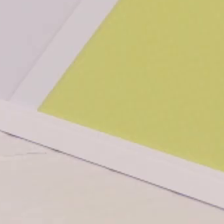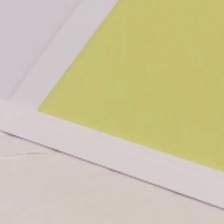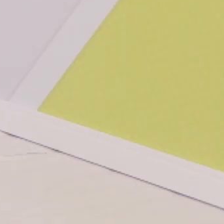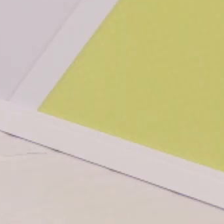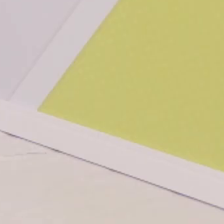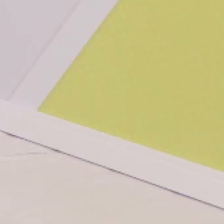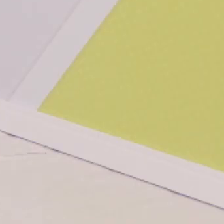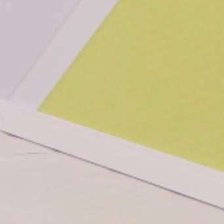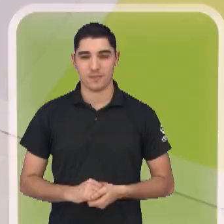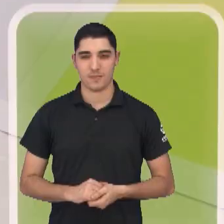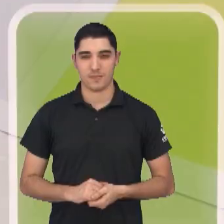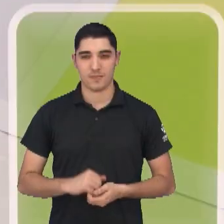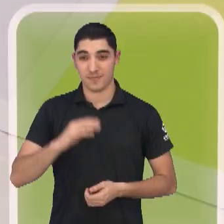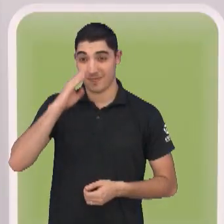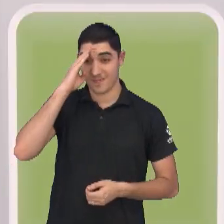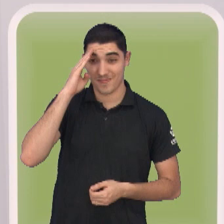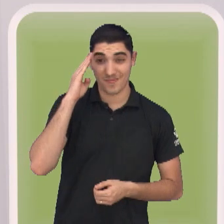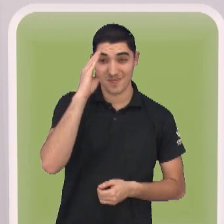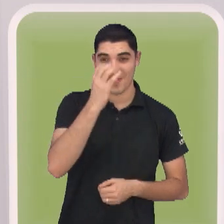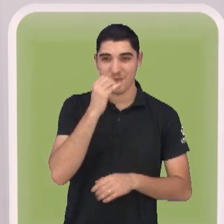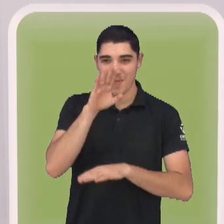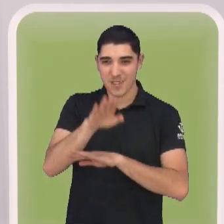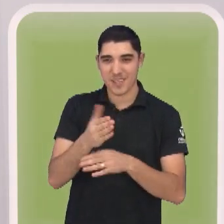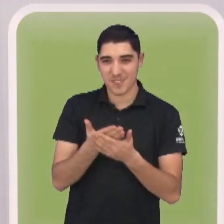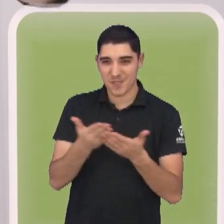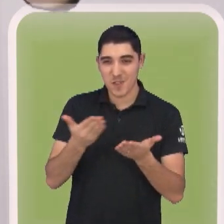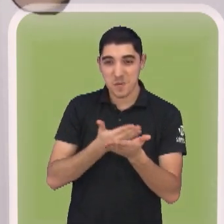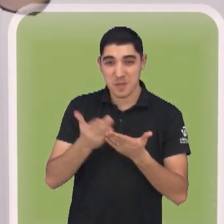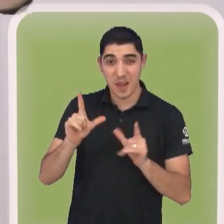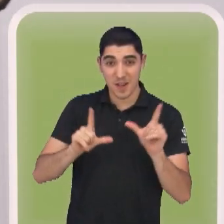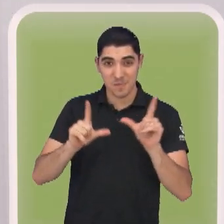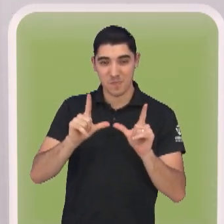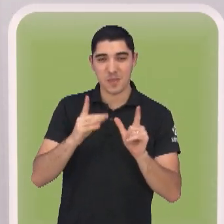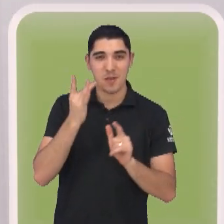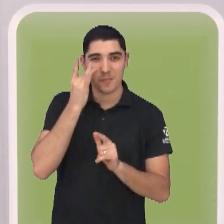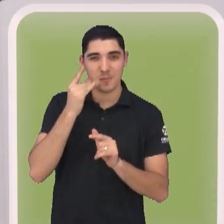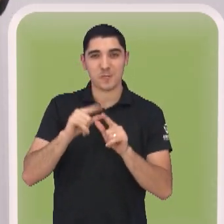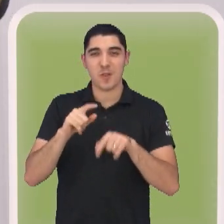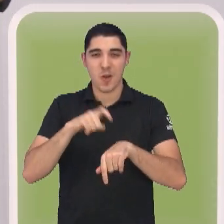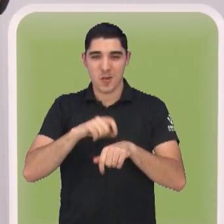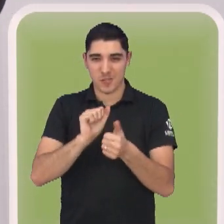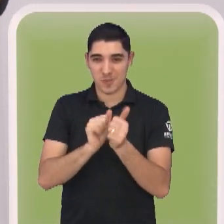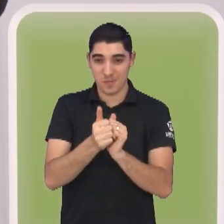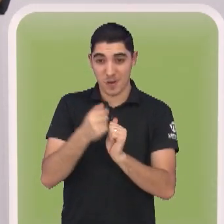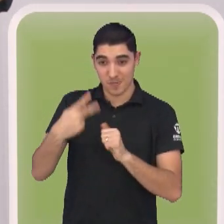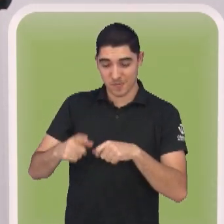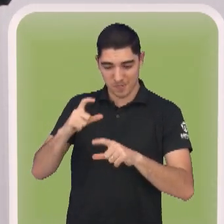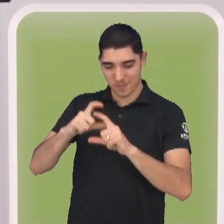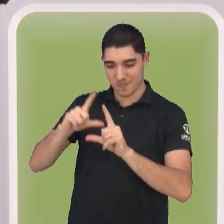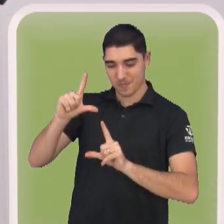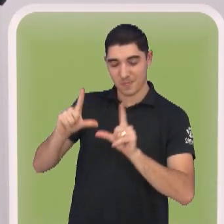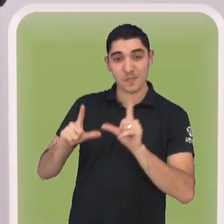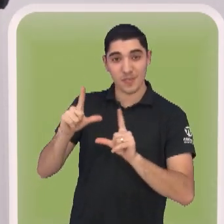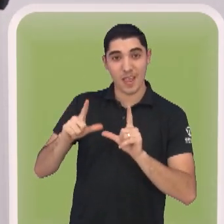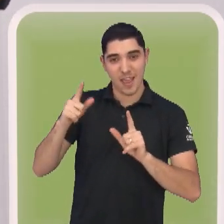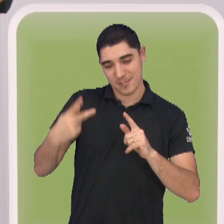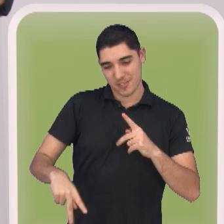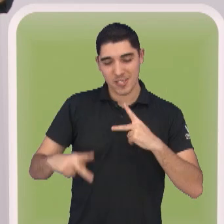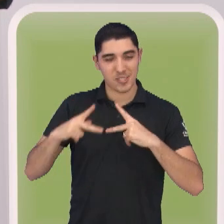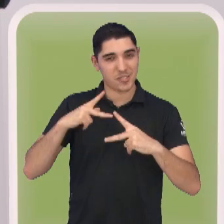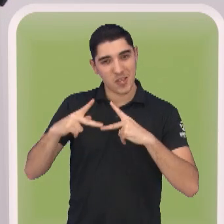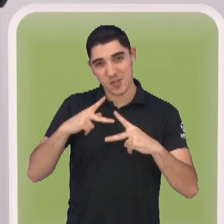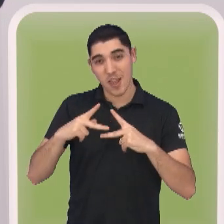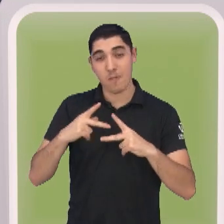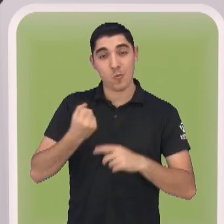Salve salve galera Uma boa tarde para você está começando o Alves Vasco hora do esporte aqui na tela da TV Câmara de São José